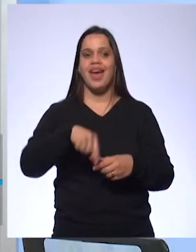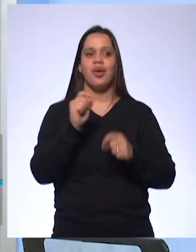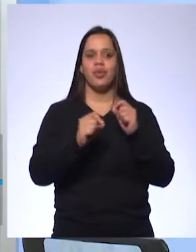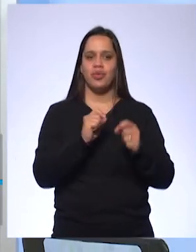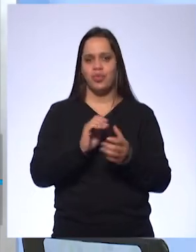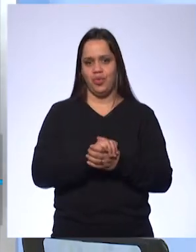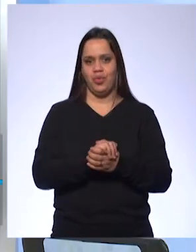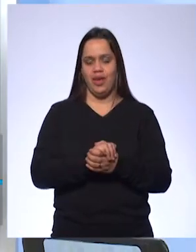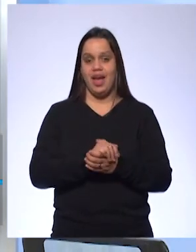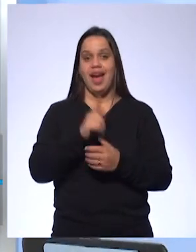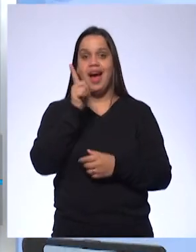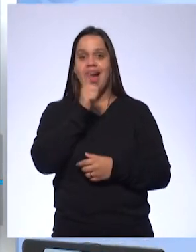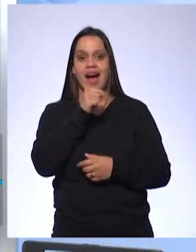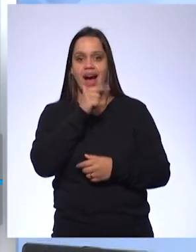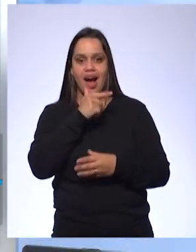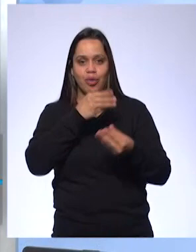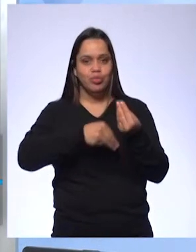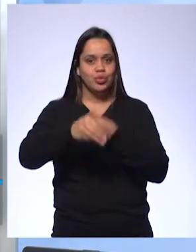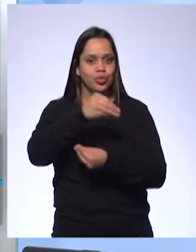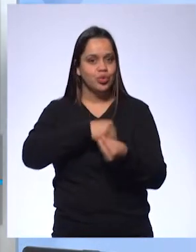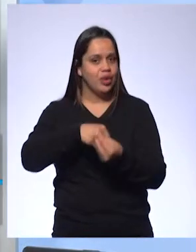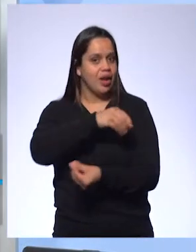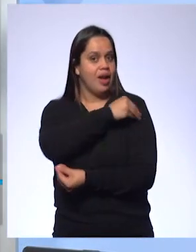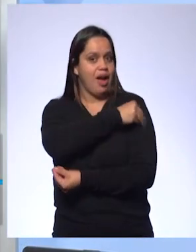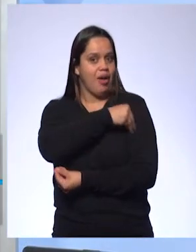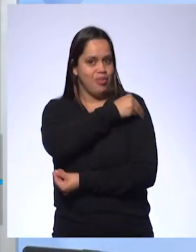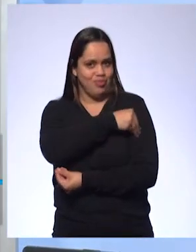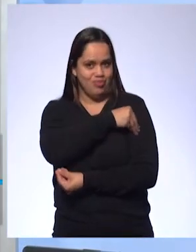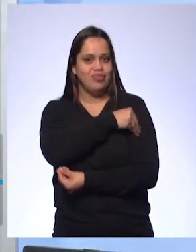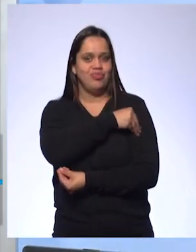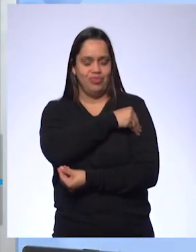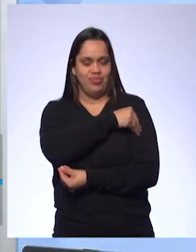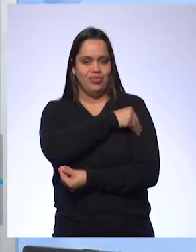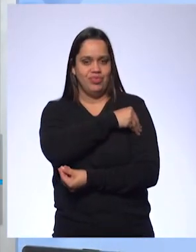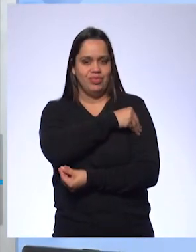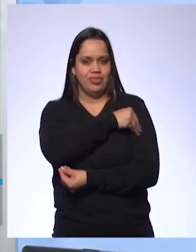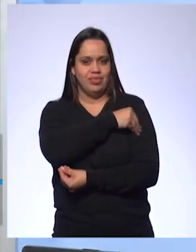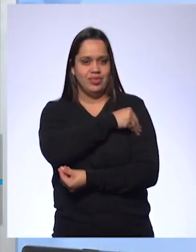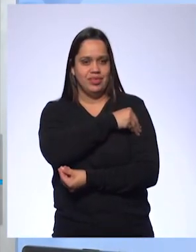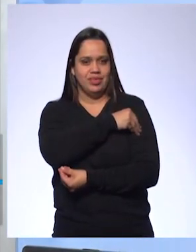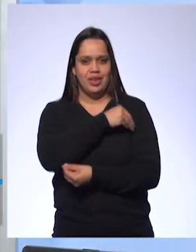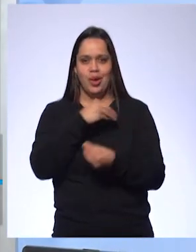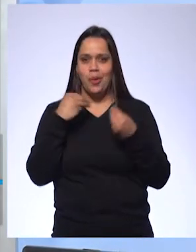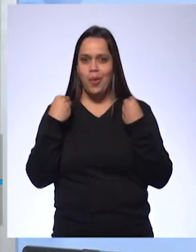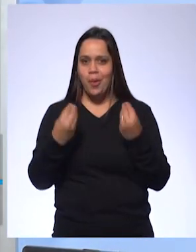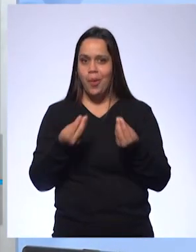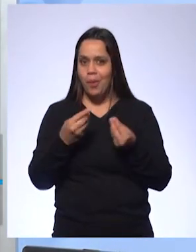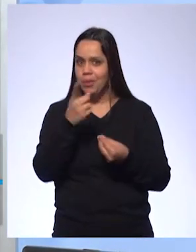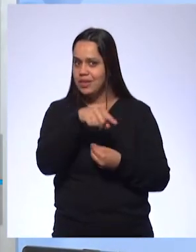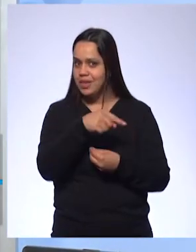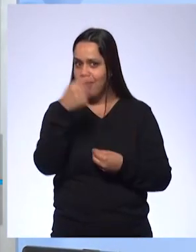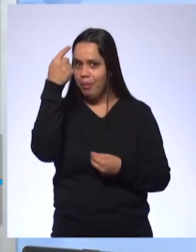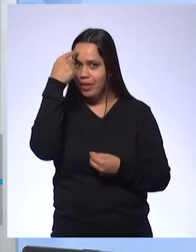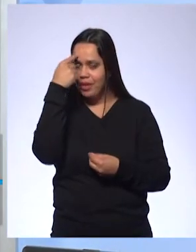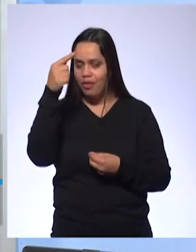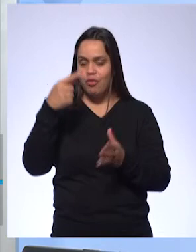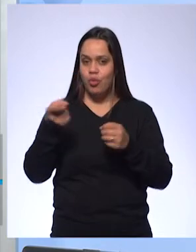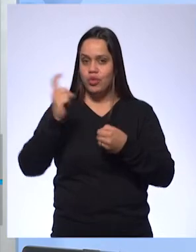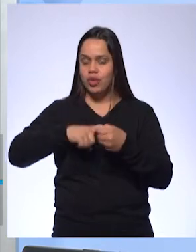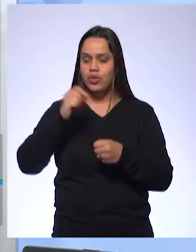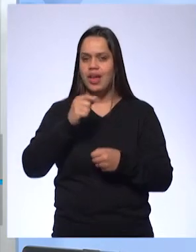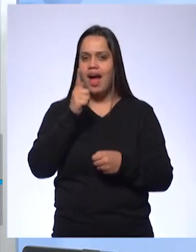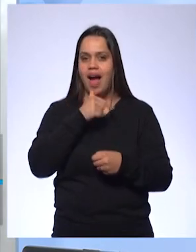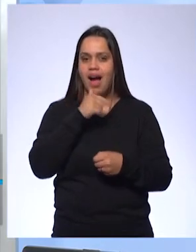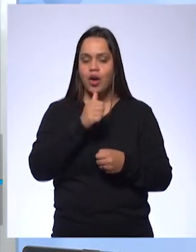e álcool. Voltando lá no comecinho lá, como é que você vai adivinhar que a água que você está bebendo é limpa? Como é que você vai adivinhar que a